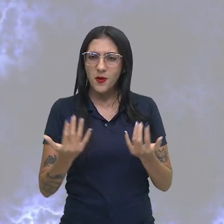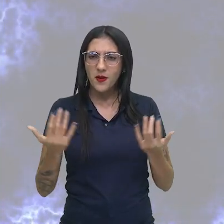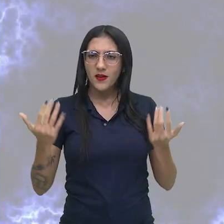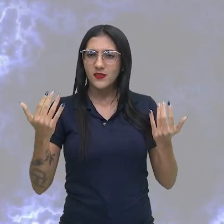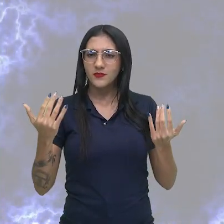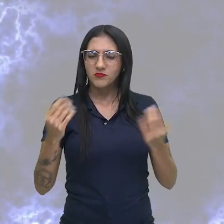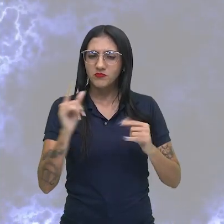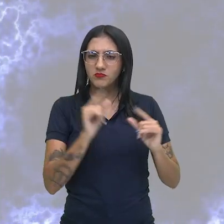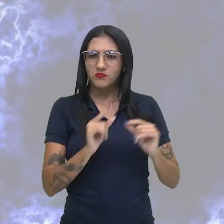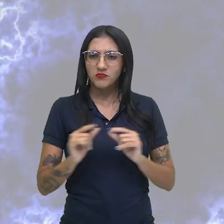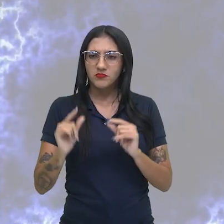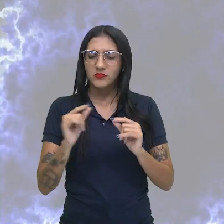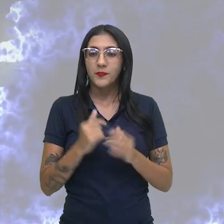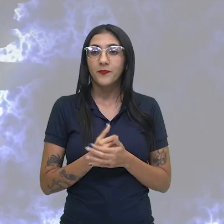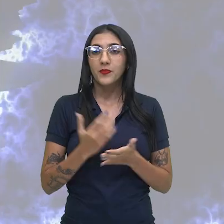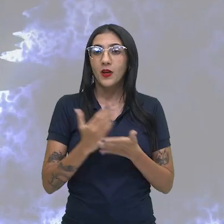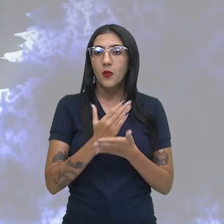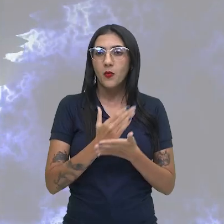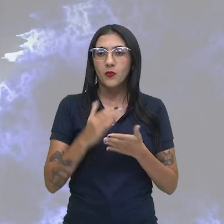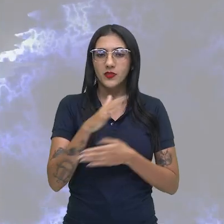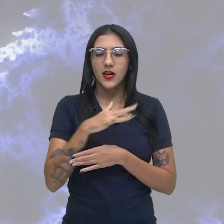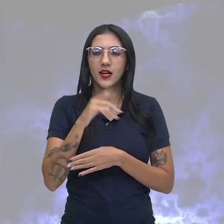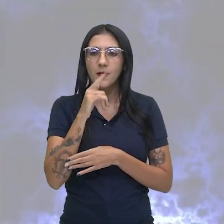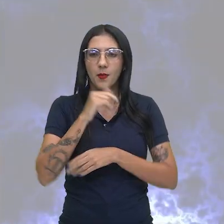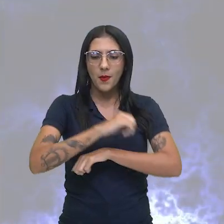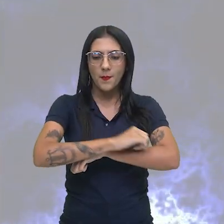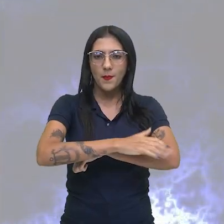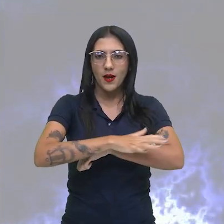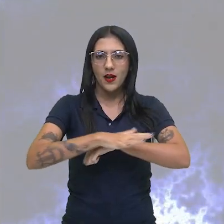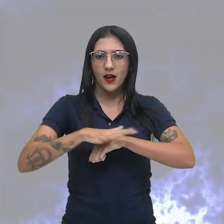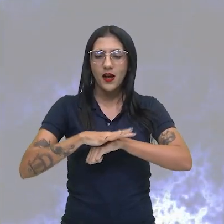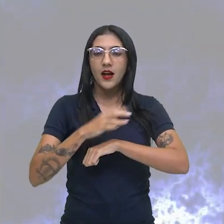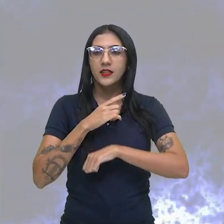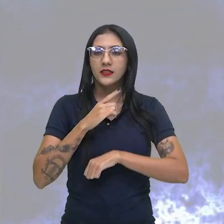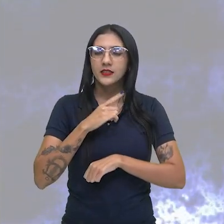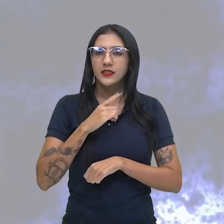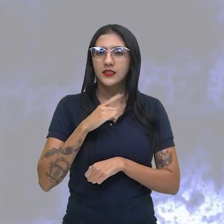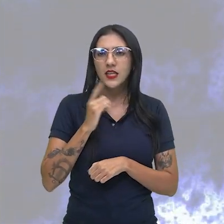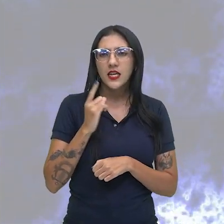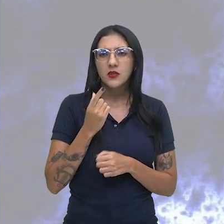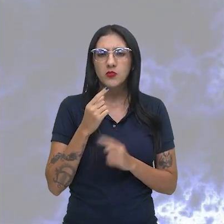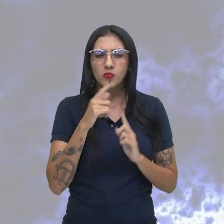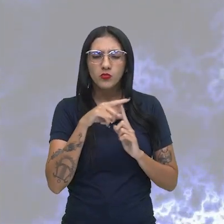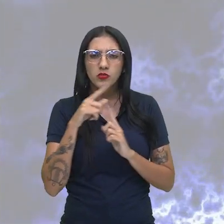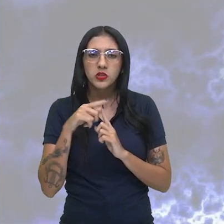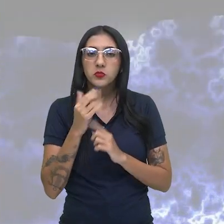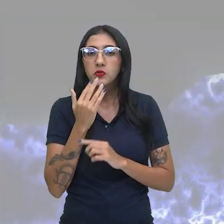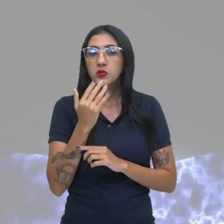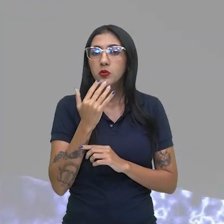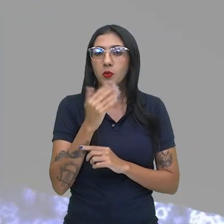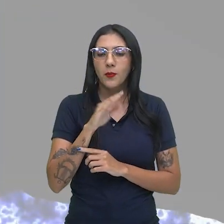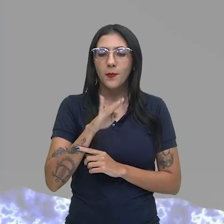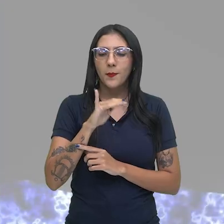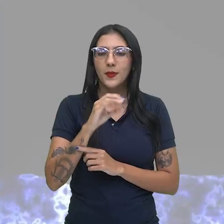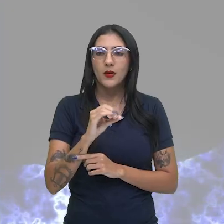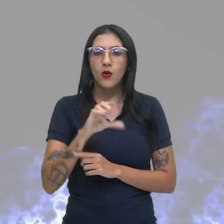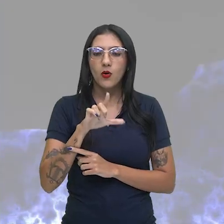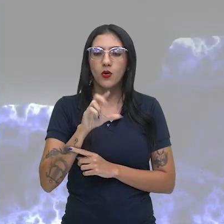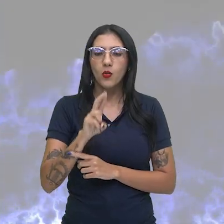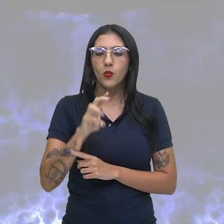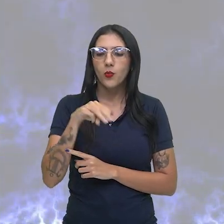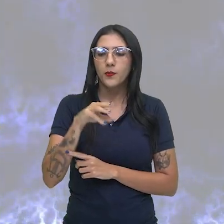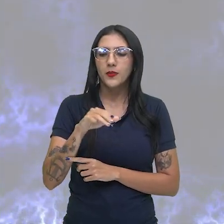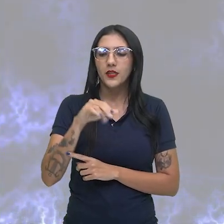Algumas praias ao redor do mundo possuem um efeito chamado de